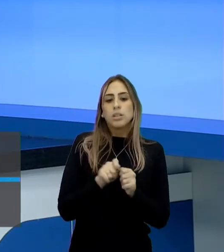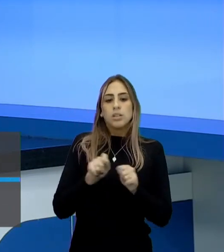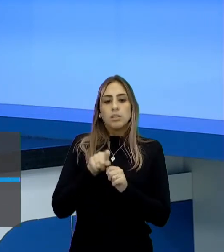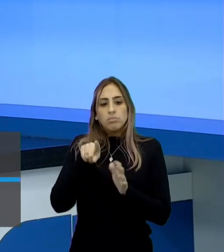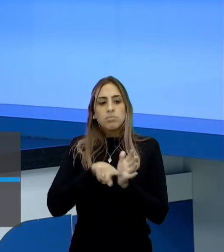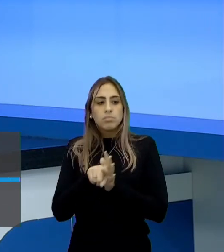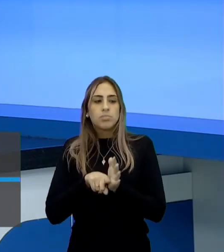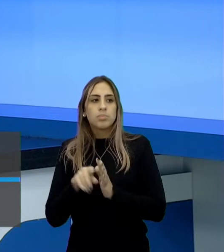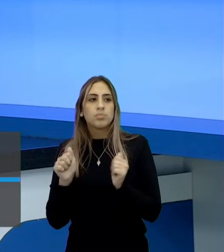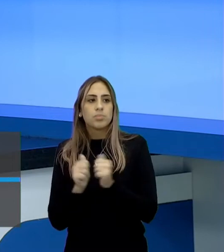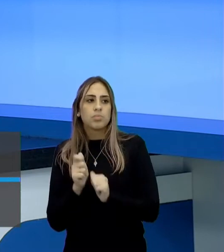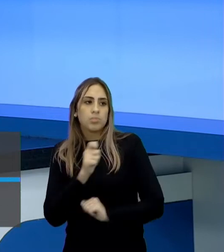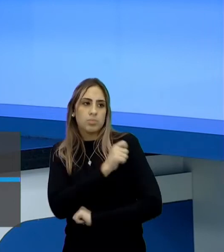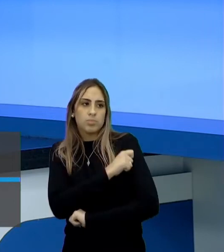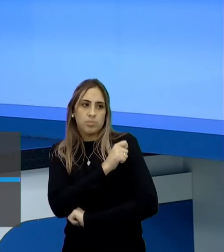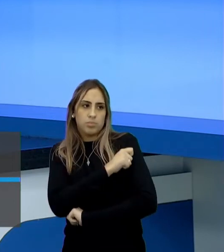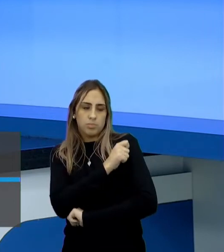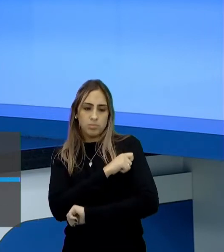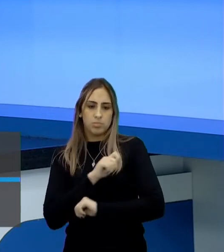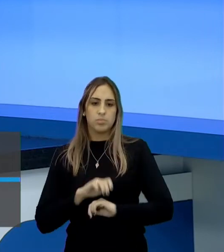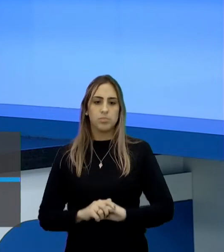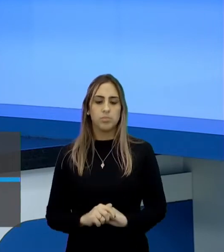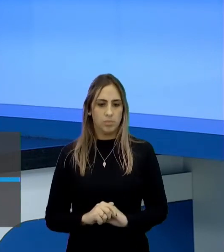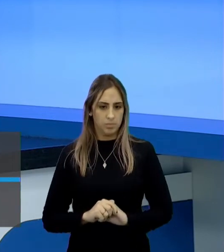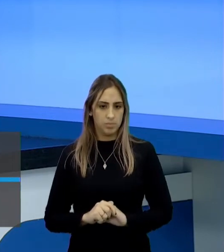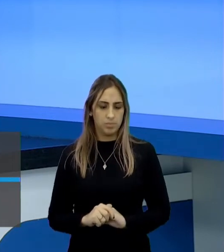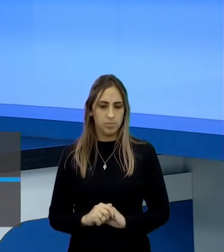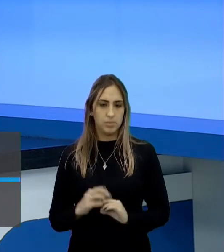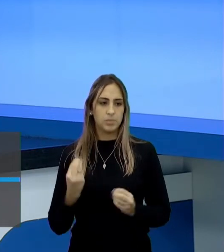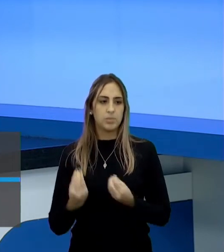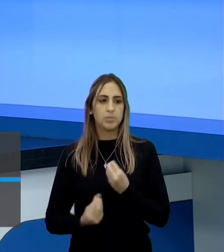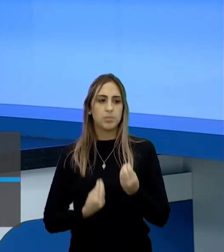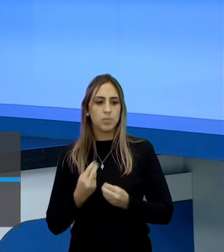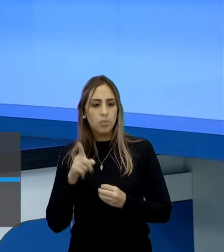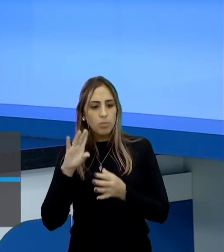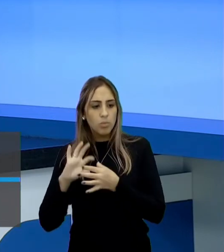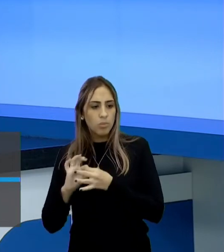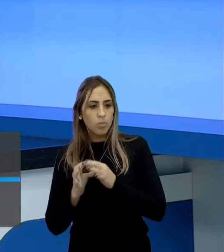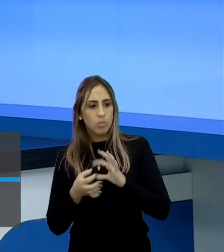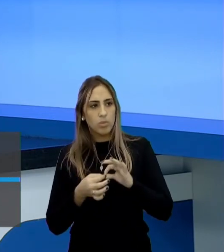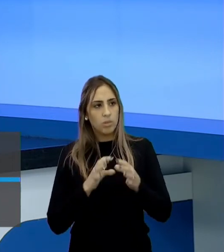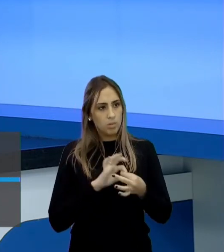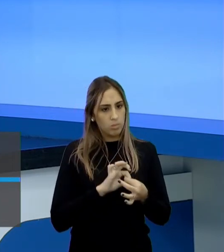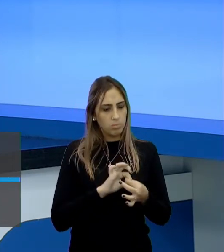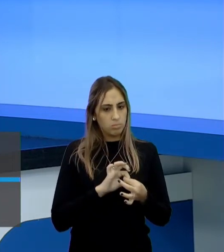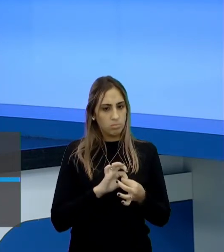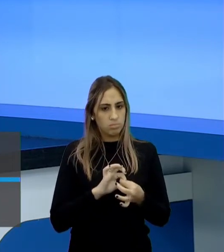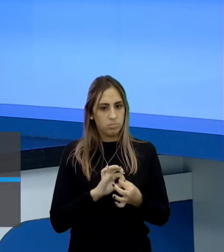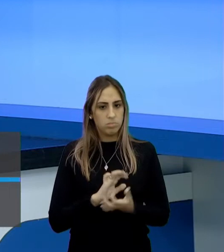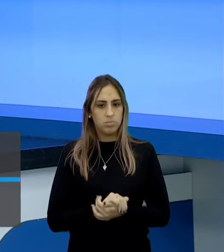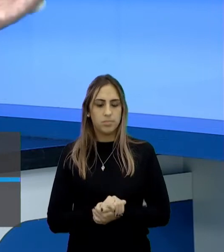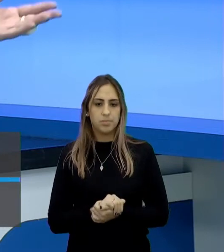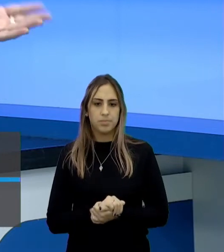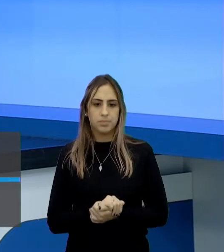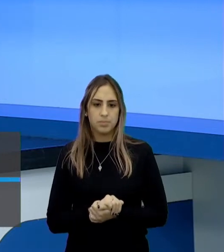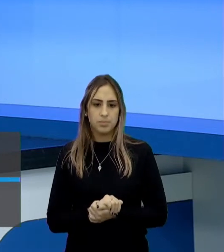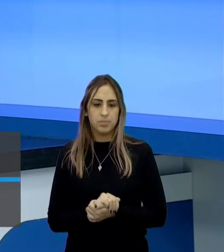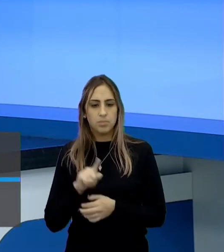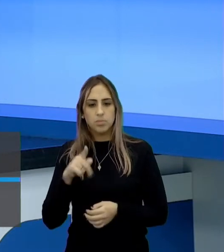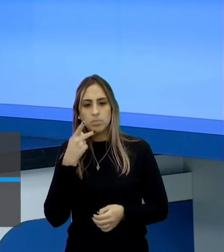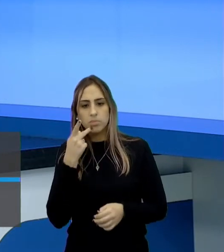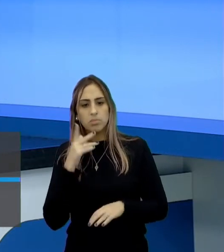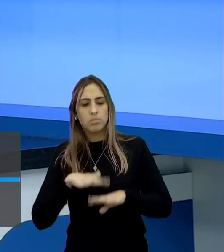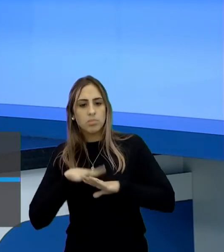análise com o aluno, isso é legal, sabe, de mostrar, olha só, como o contexto, né? Aí você vai falar